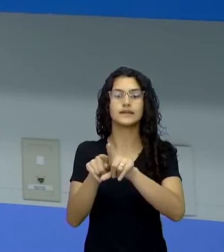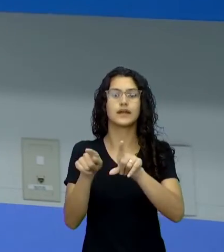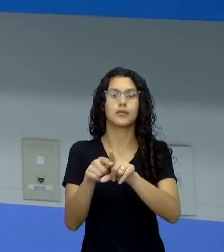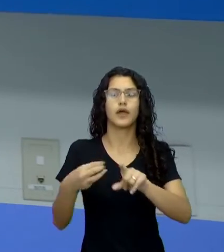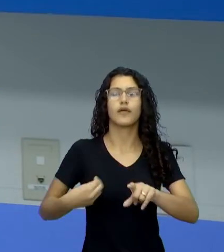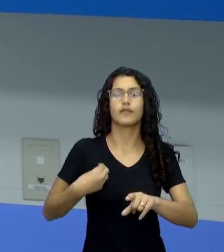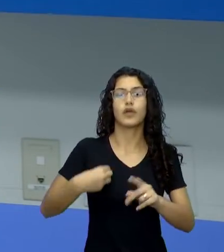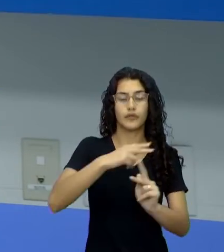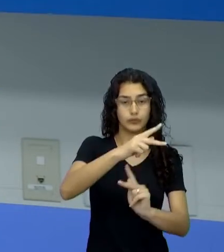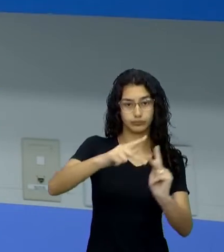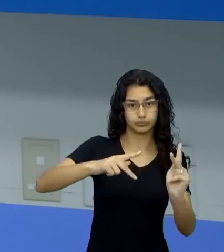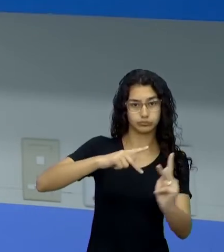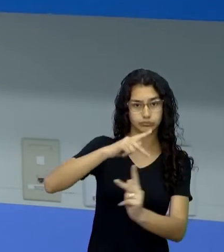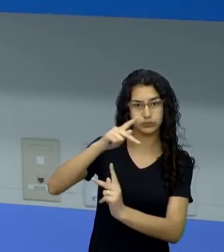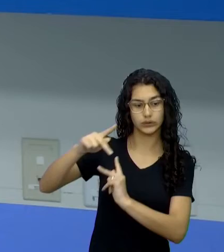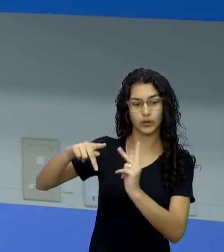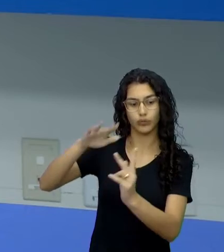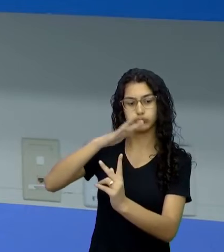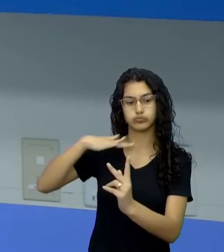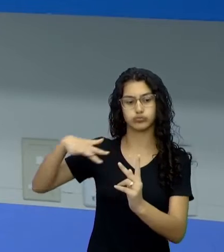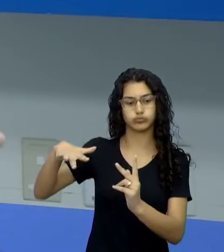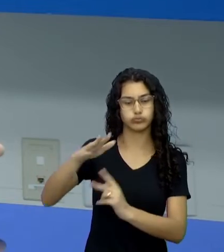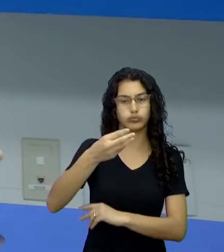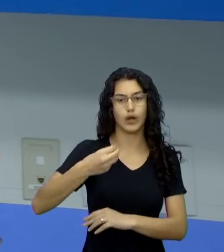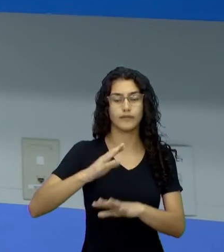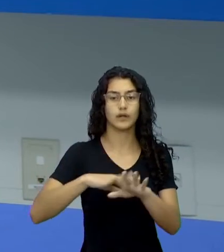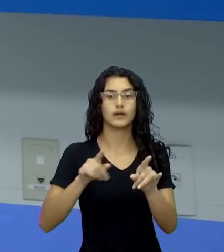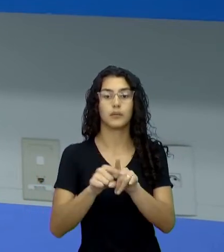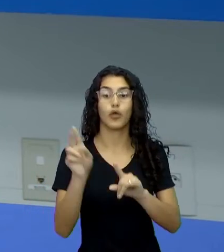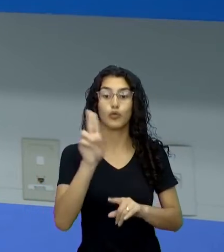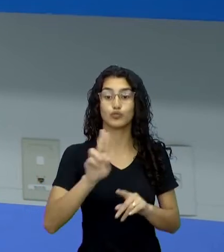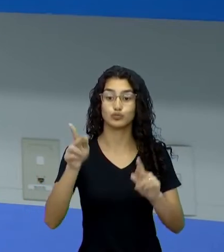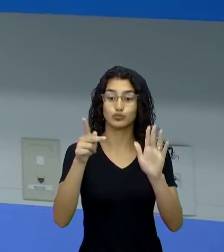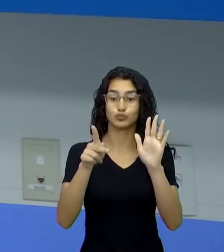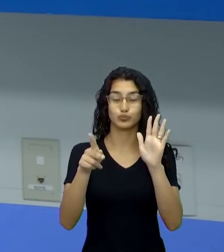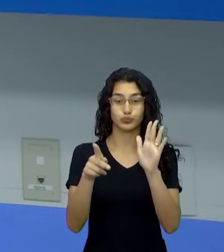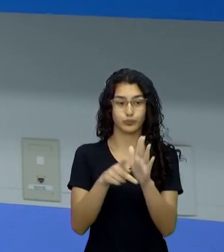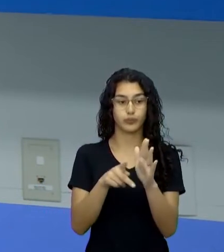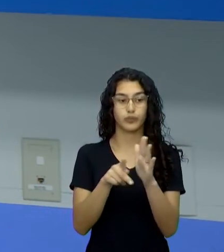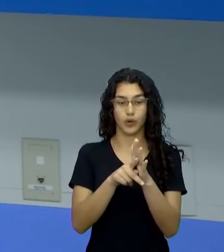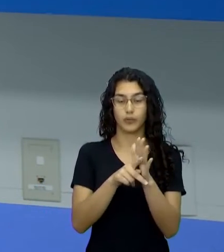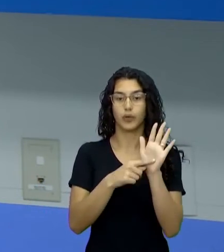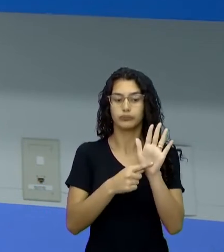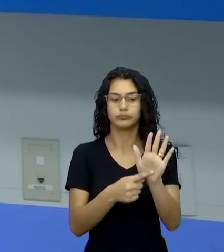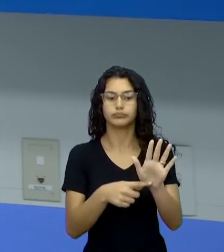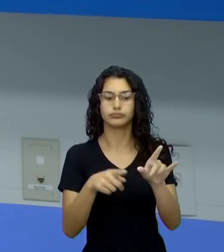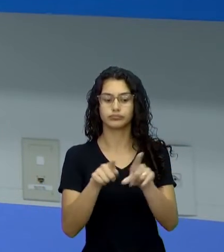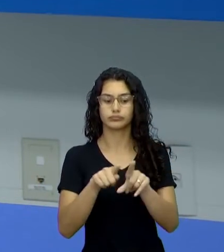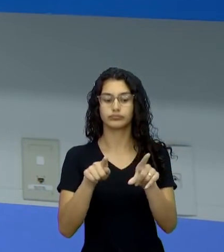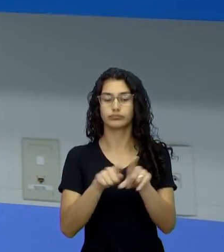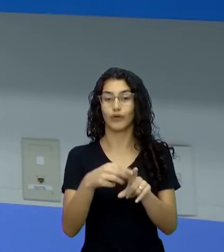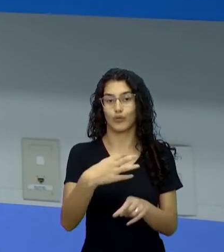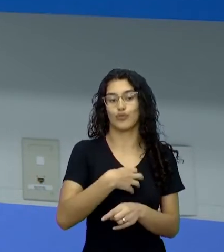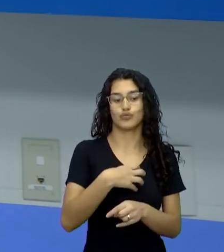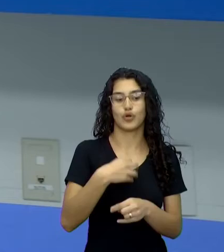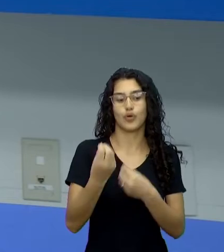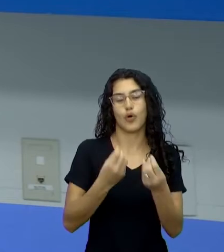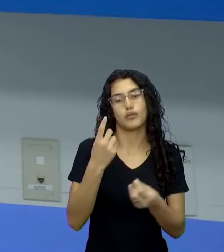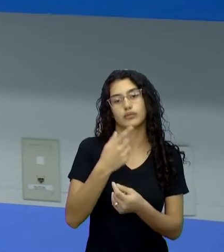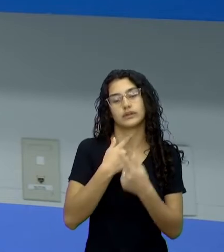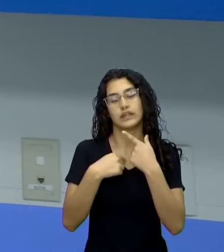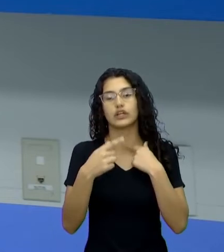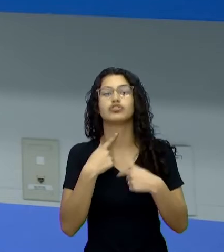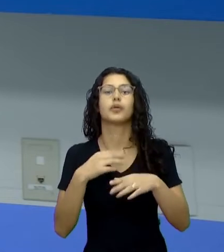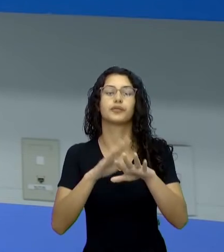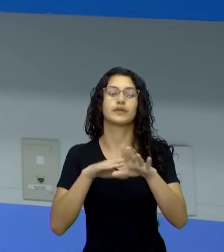sobre esse planeta e faz dele o uso né e maltrata né do do jeito como bem deseja